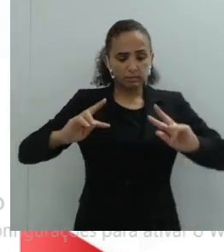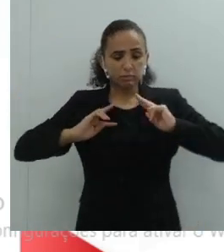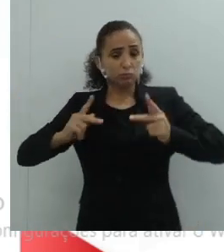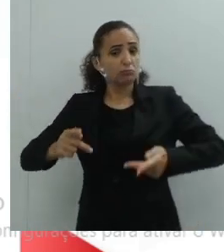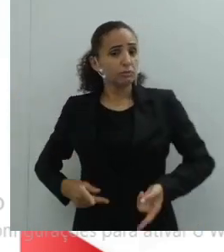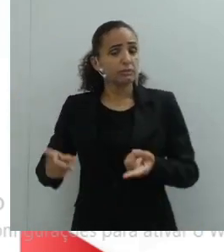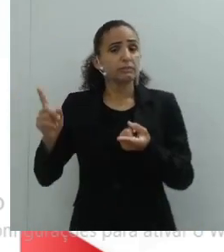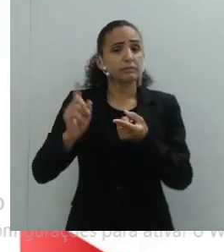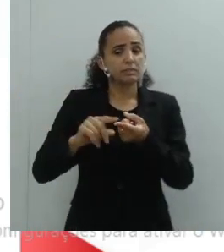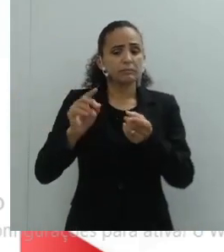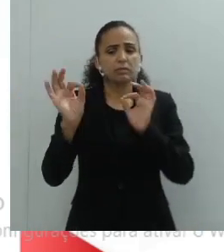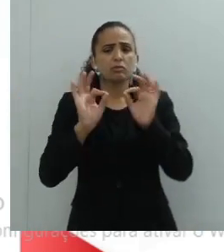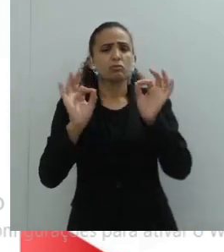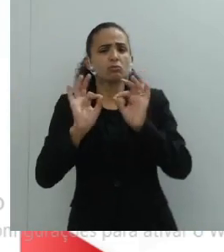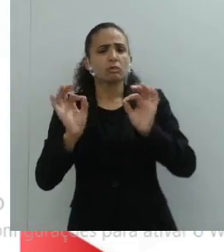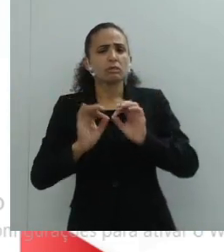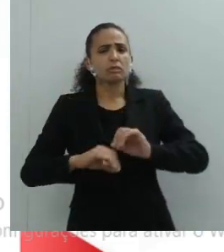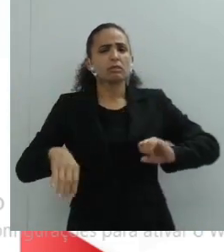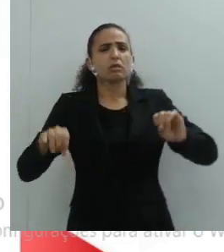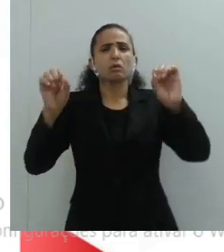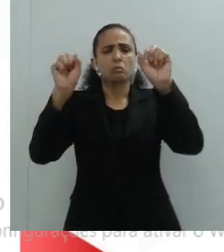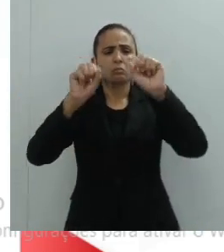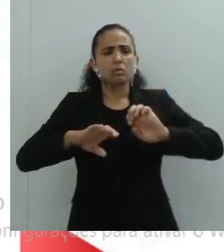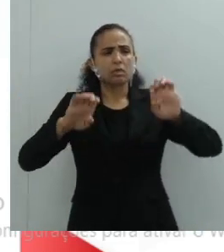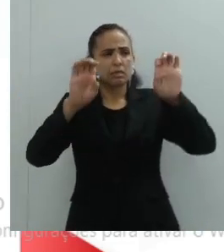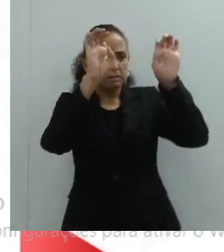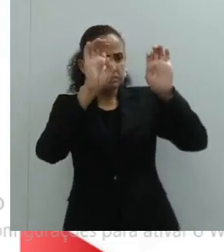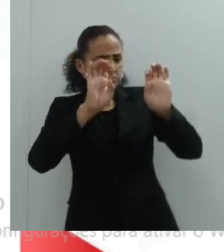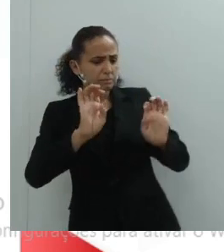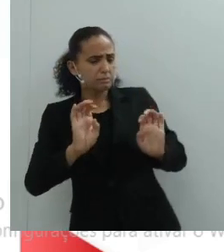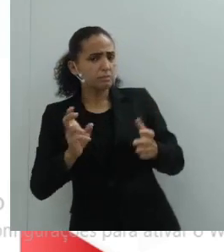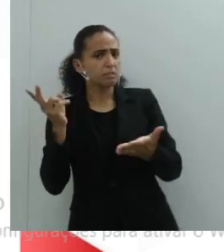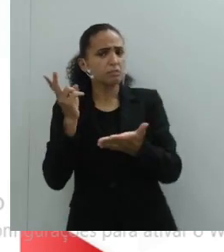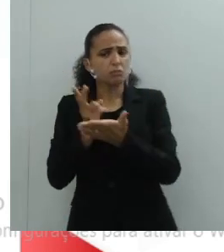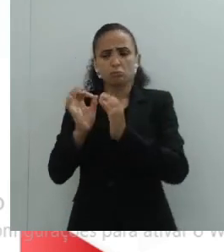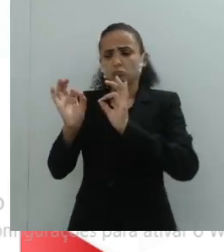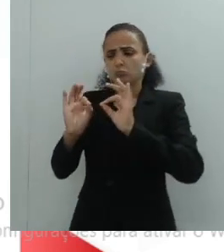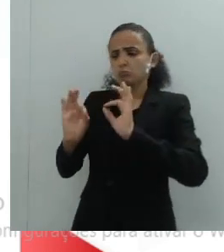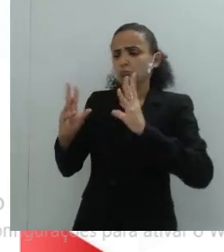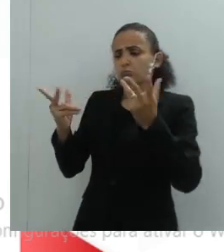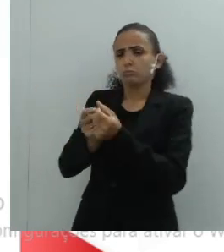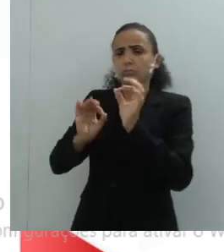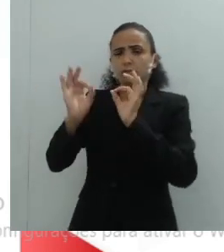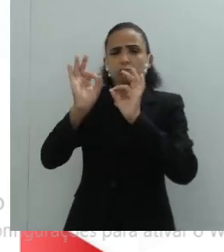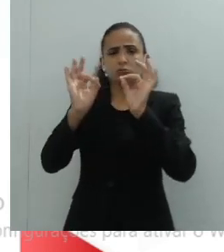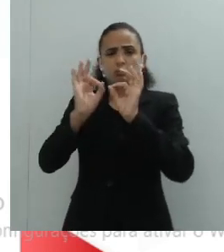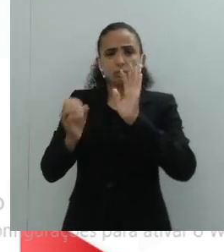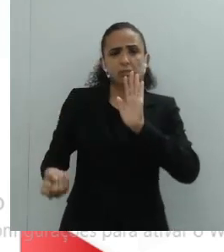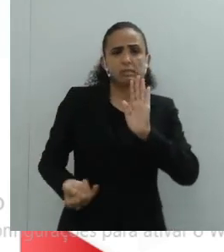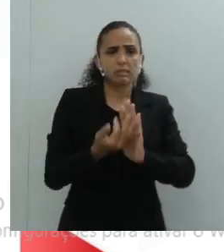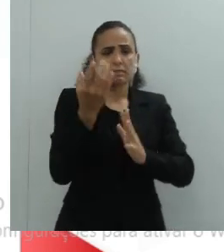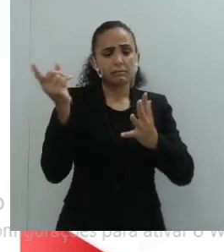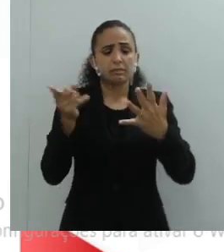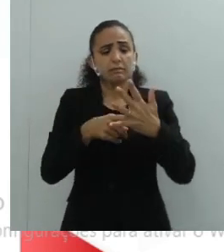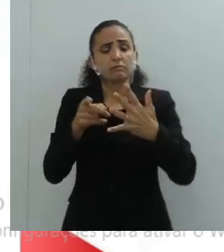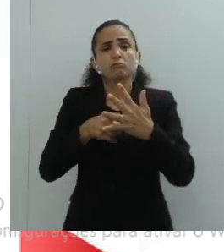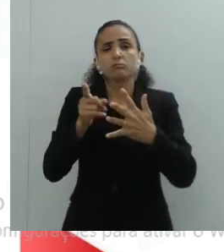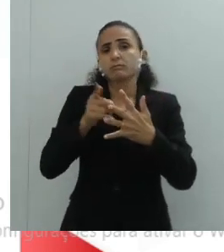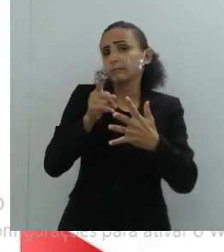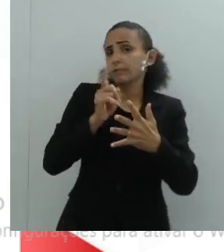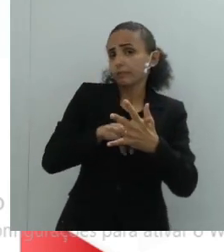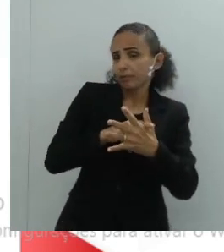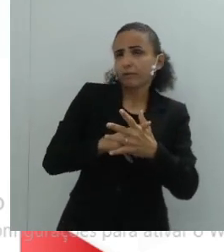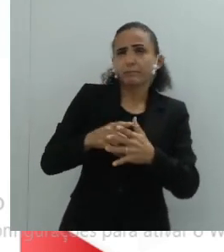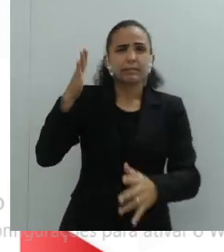eram ricamente decoradas com estátuas de animais e símbolos diversos. Como eram excelentes astrônomos, criaram calendários onde podiam conhecer